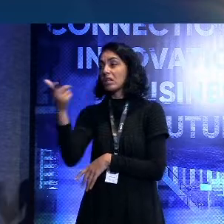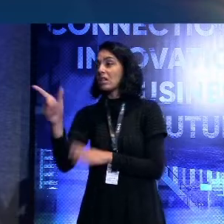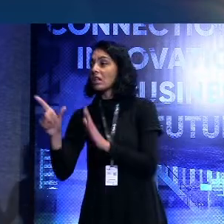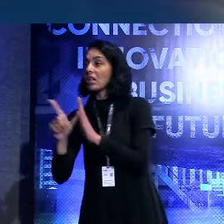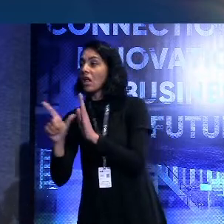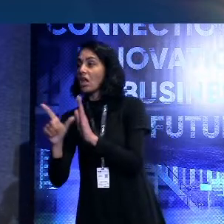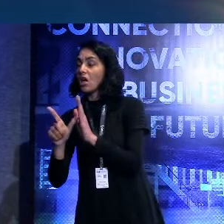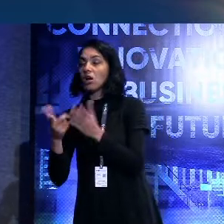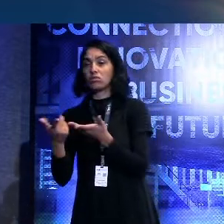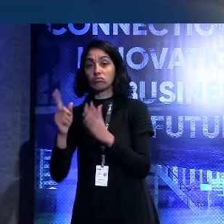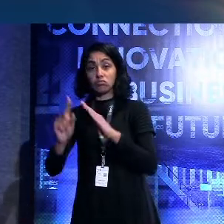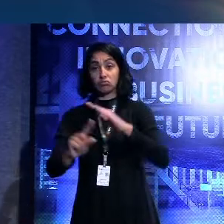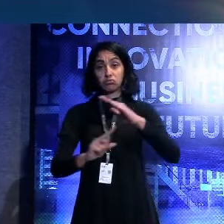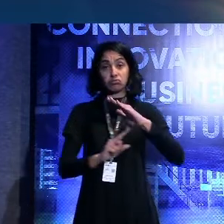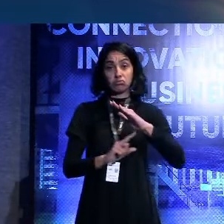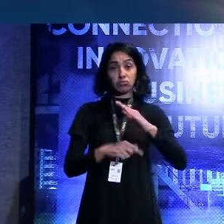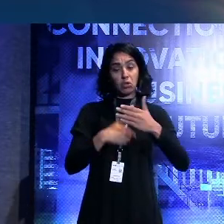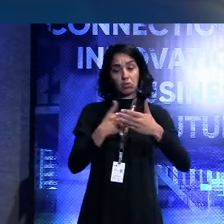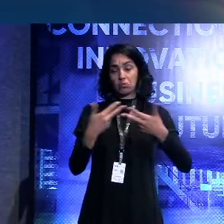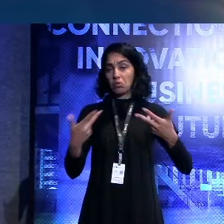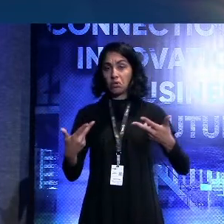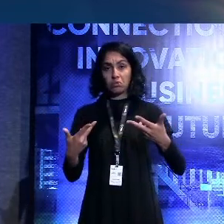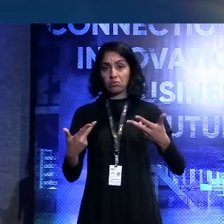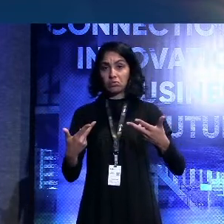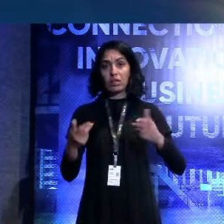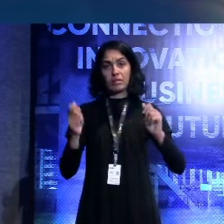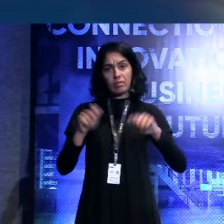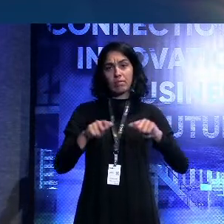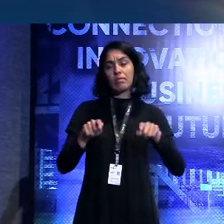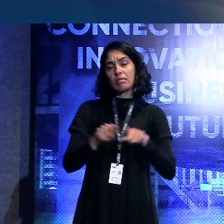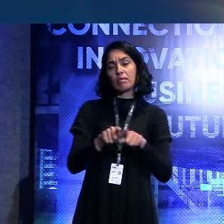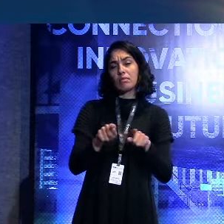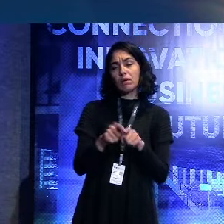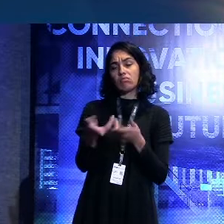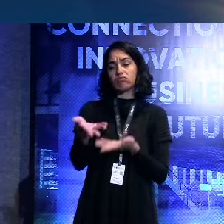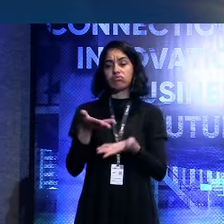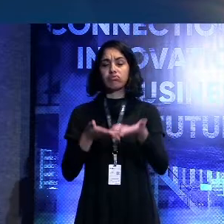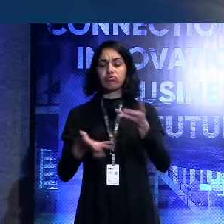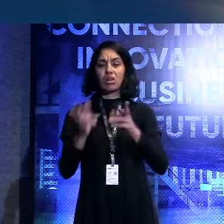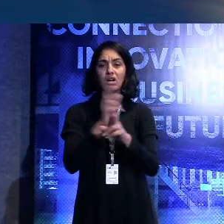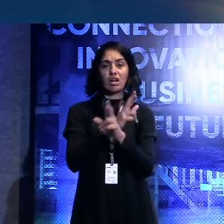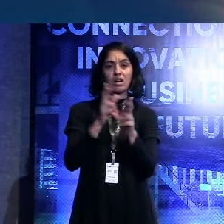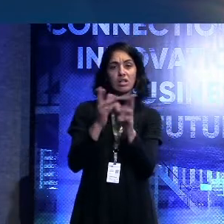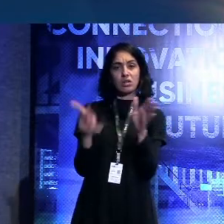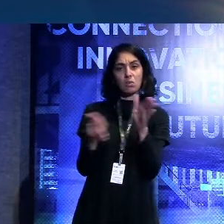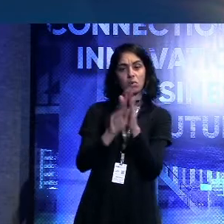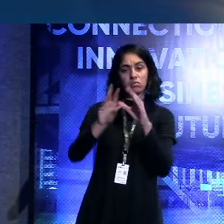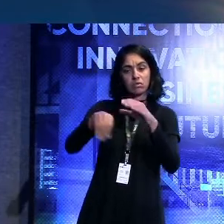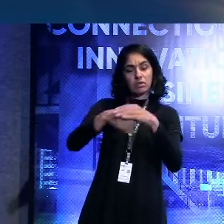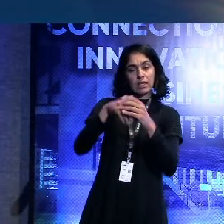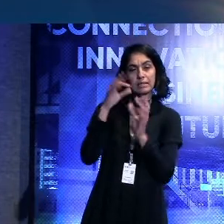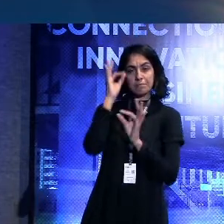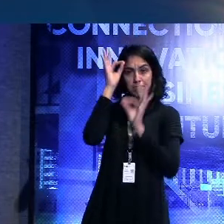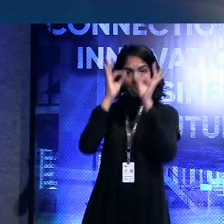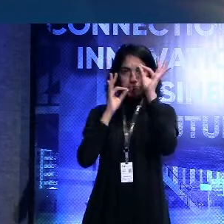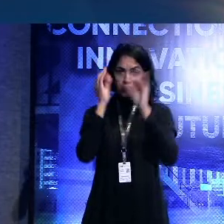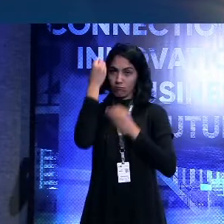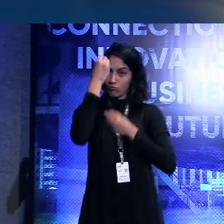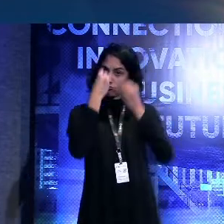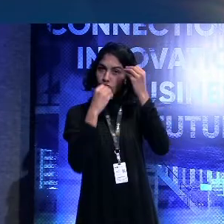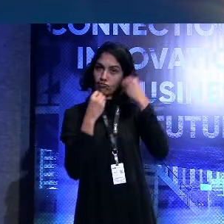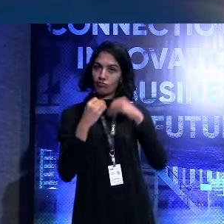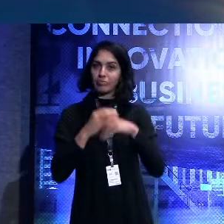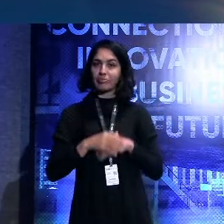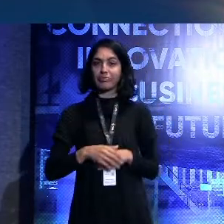revendedora. Tudo isso é o que a gente está pensando, na omnicanalidade também, dentro desse nosso ecossistema de beleza. Esse é o nosso grande desafio, então, e essa é a nossa grande